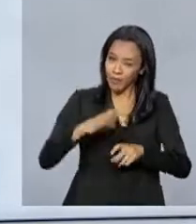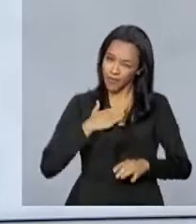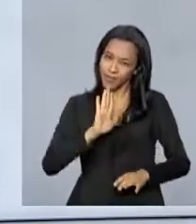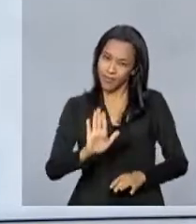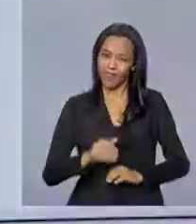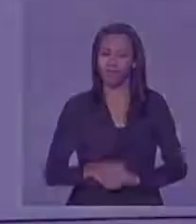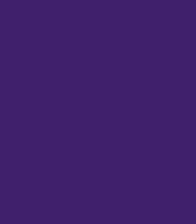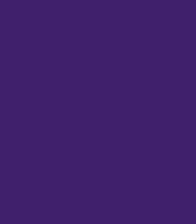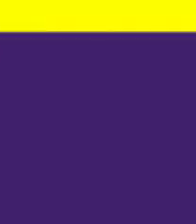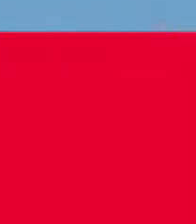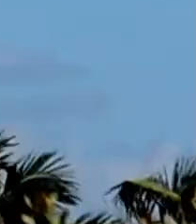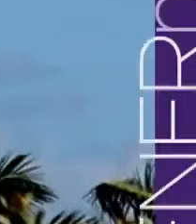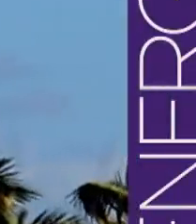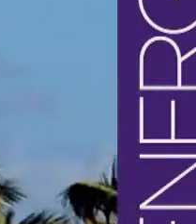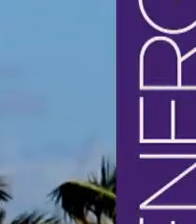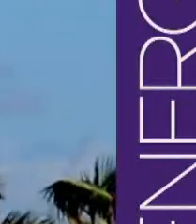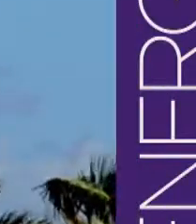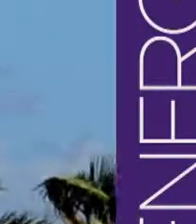já!